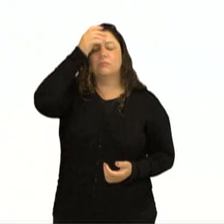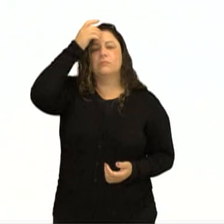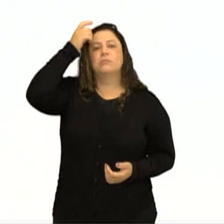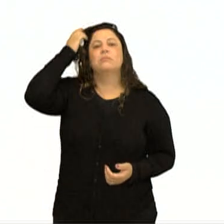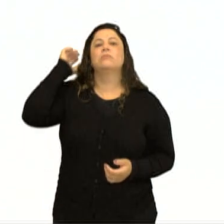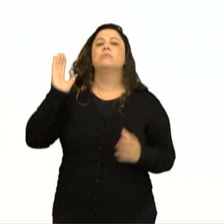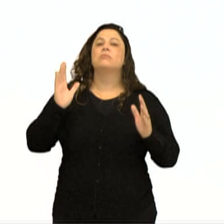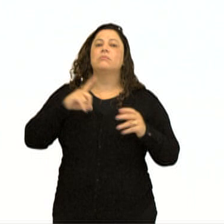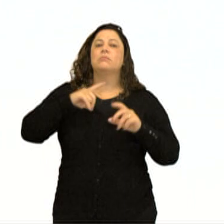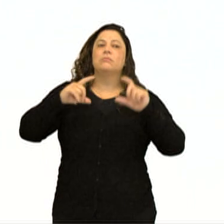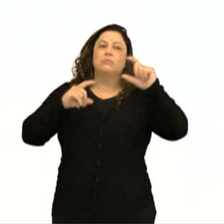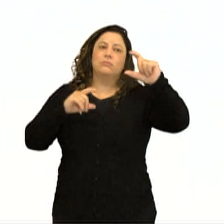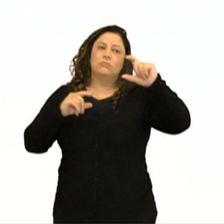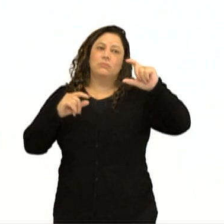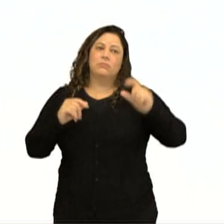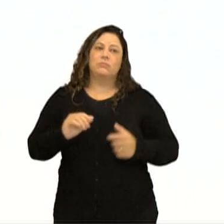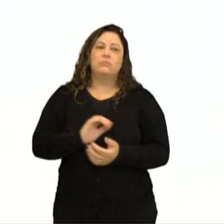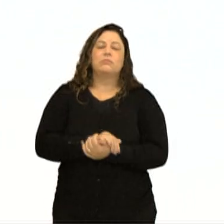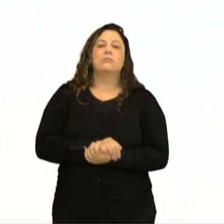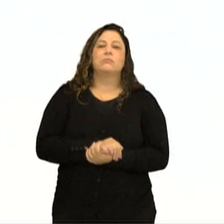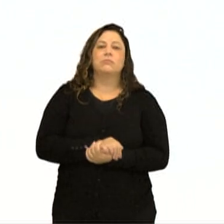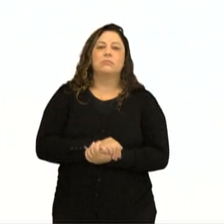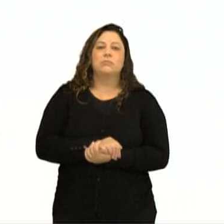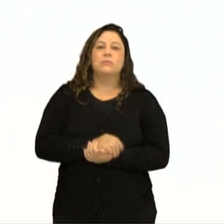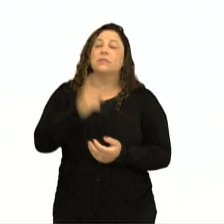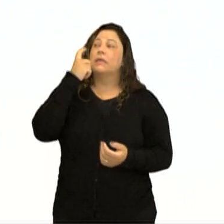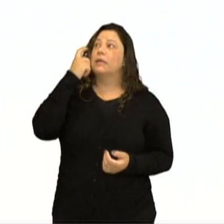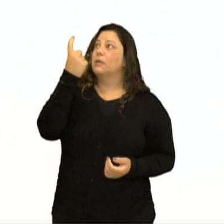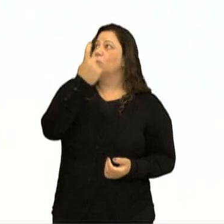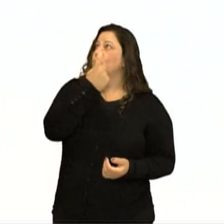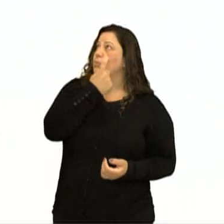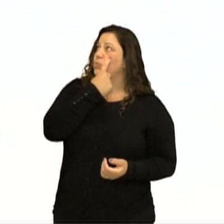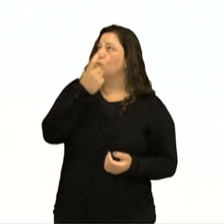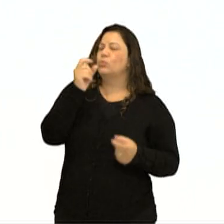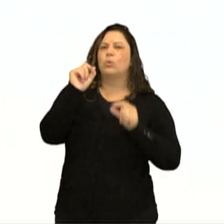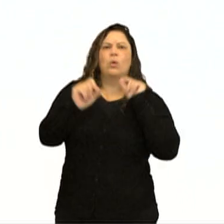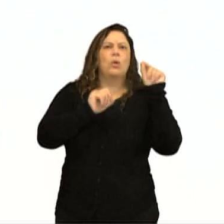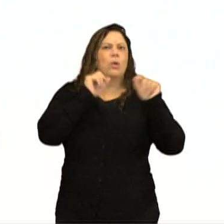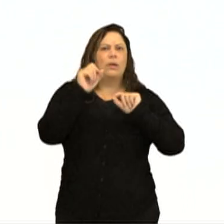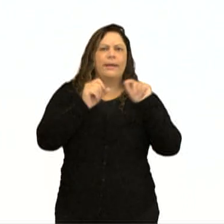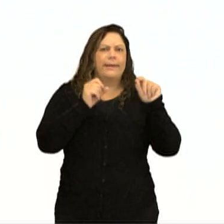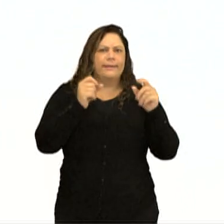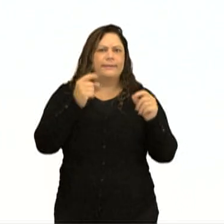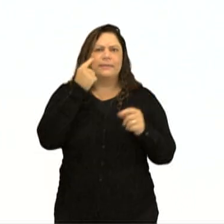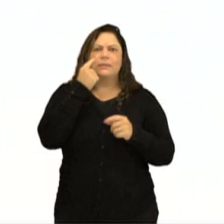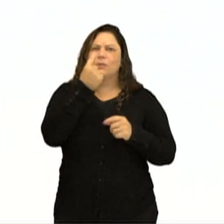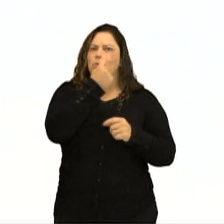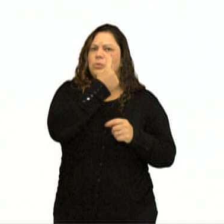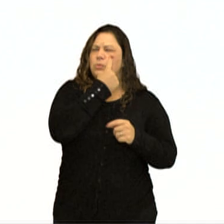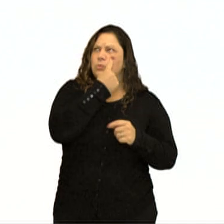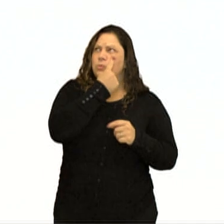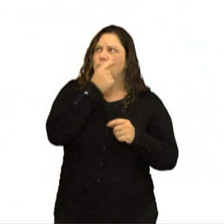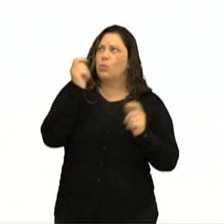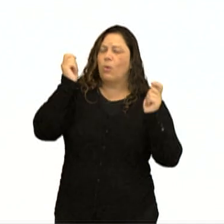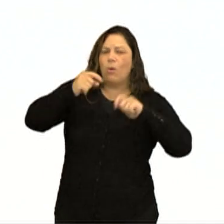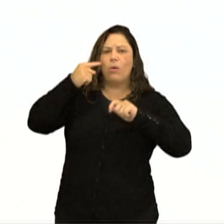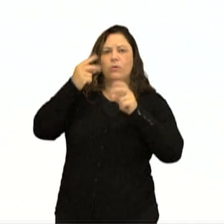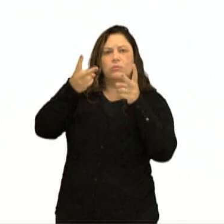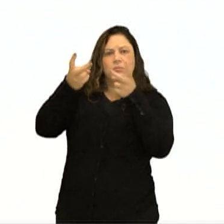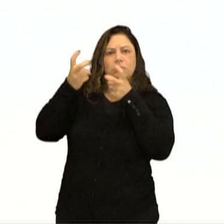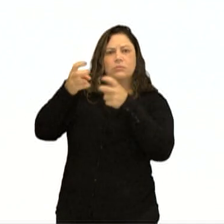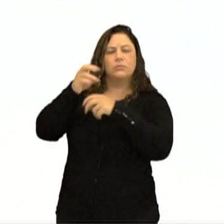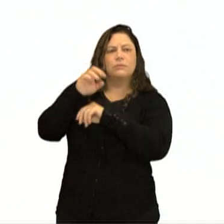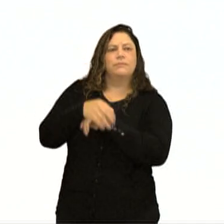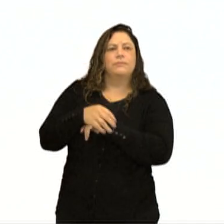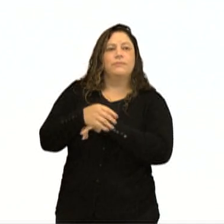temos aqui a questão dos olhos. Quem tem olhos nessa situação? Nós respondemos, o eu